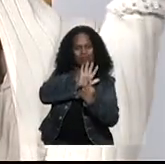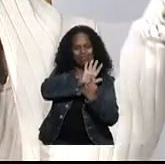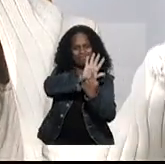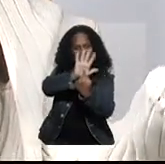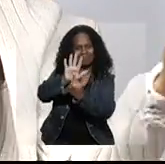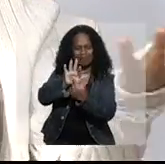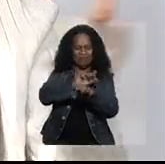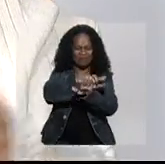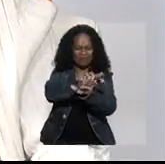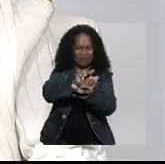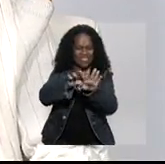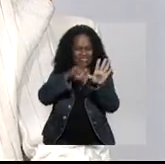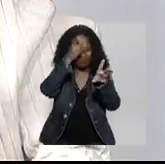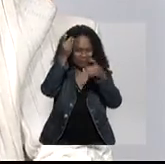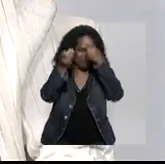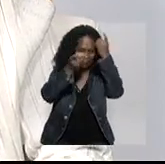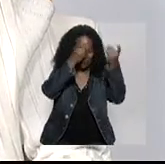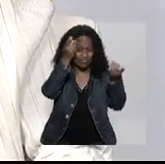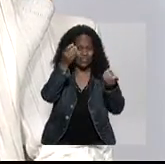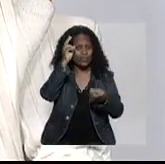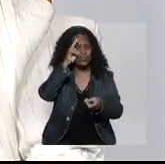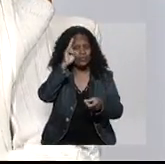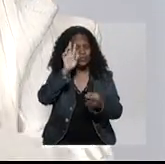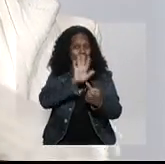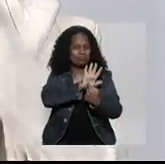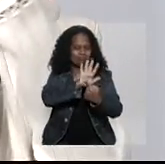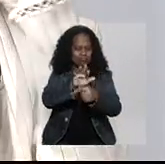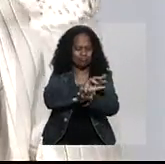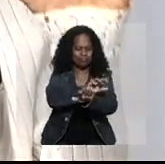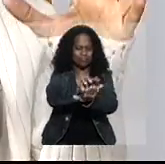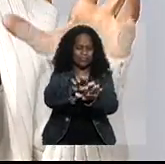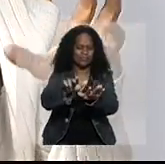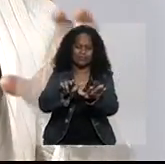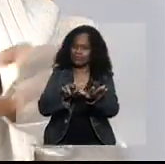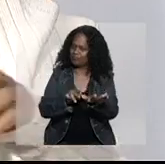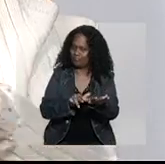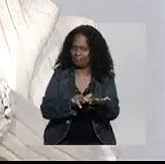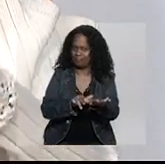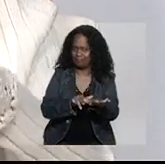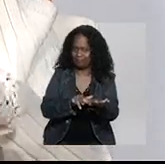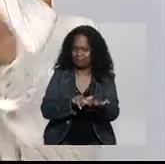me apresentou vários personagens. O conto popular, então, ele te apresenta vários